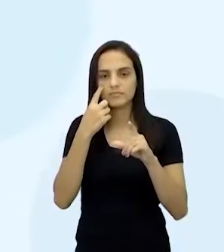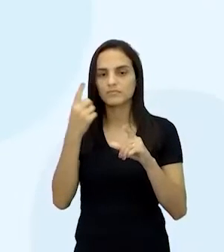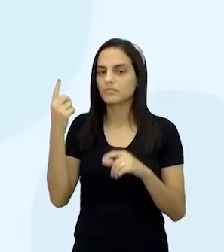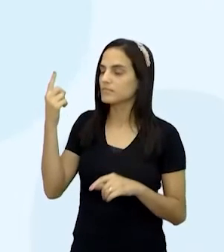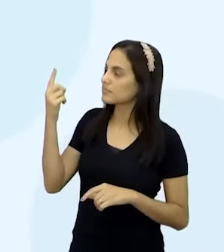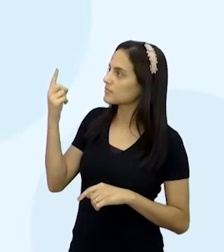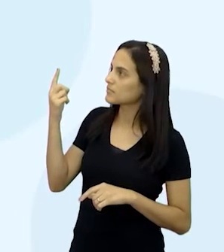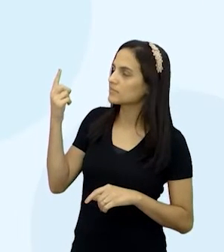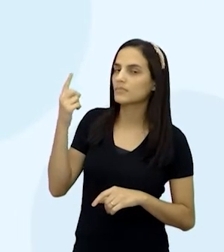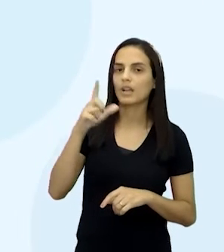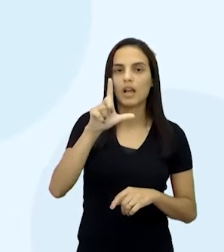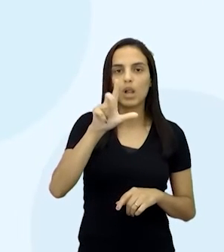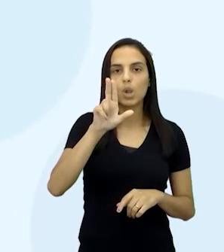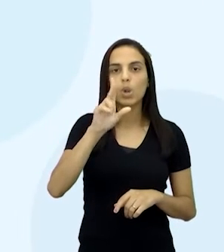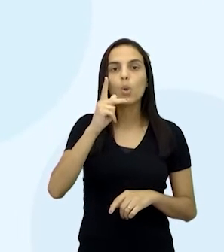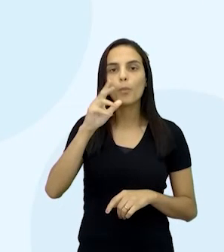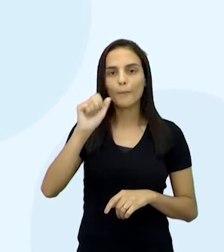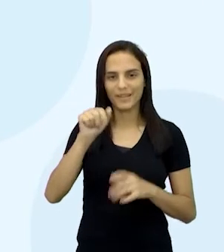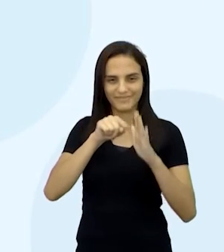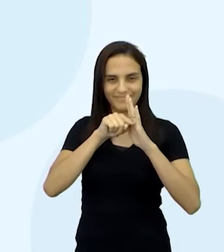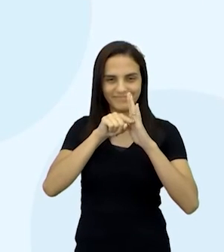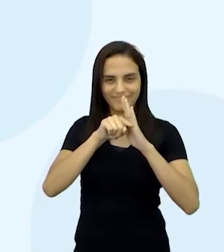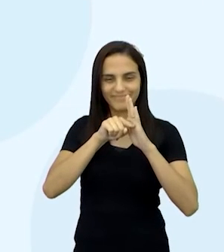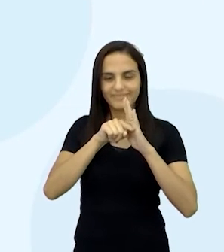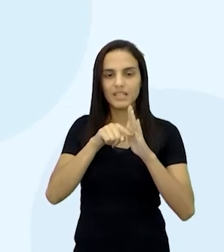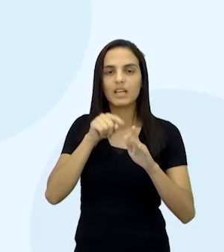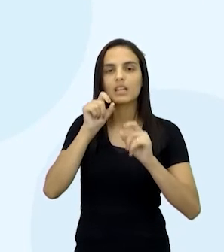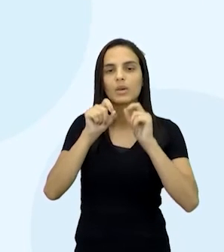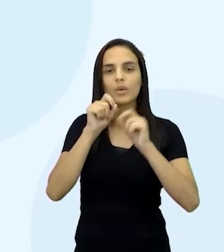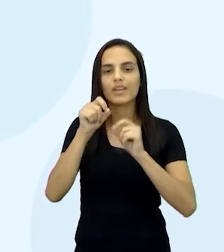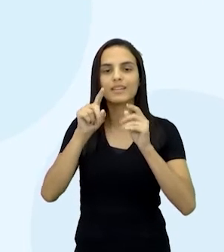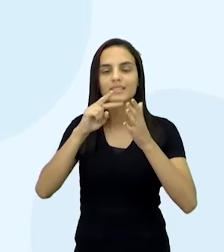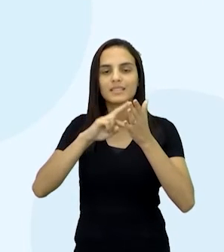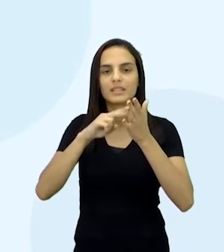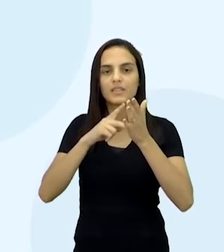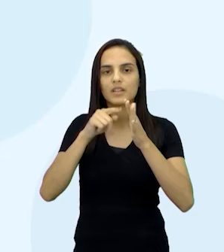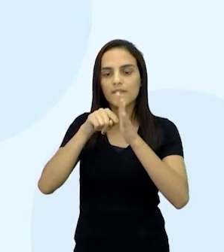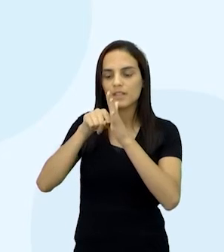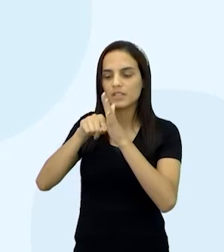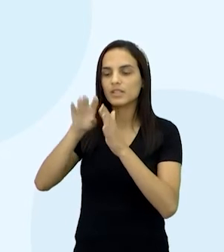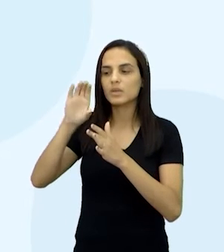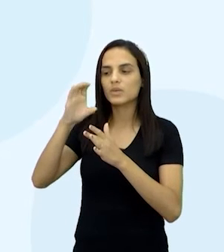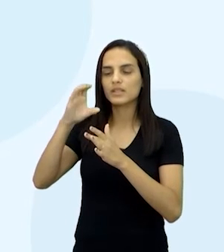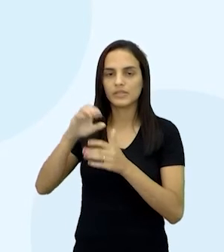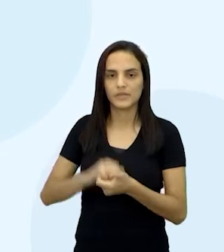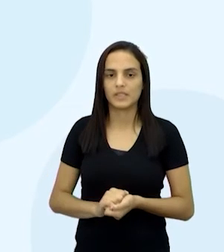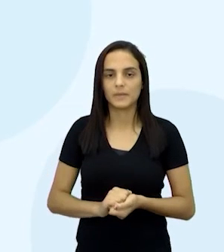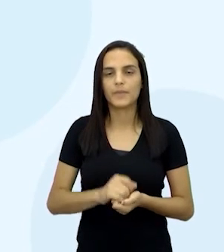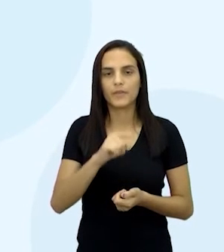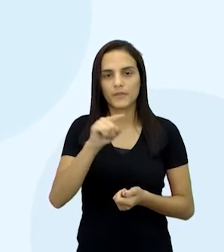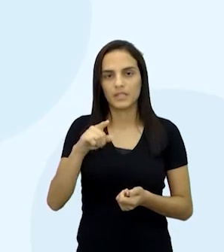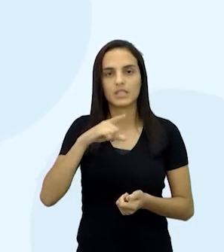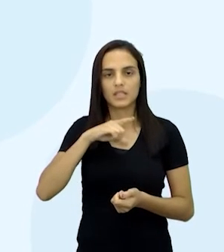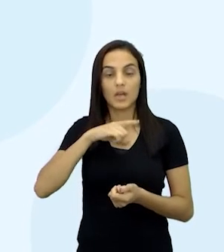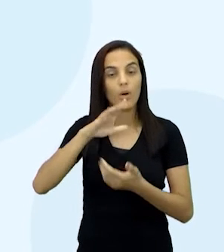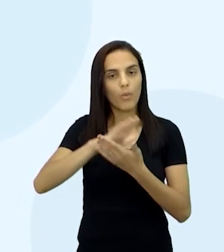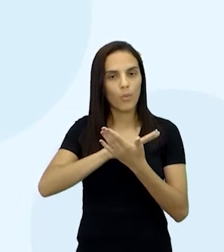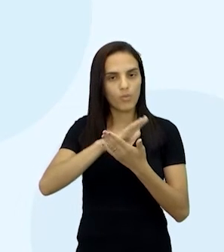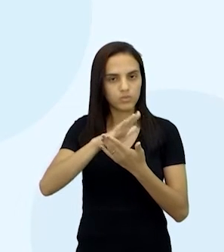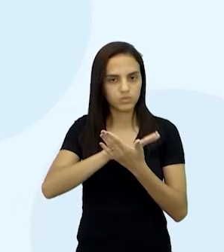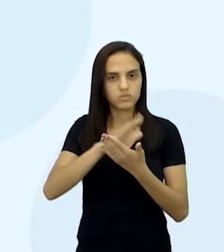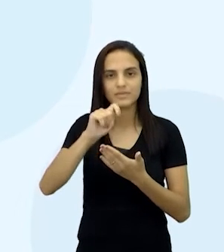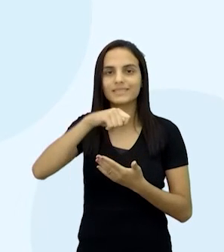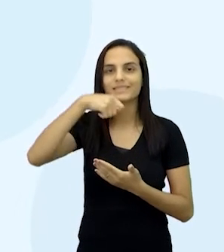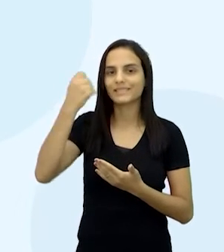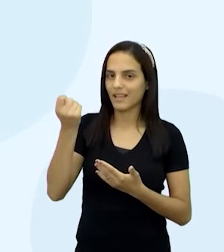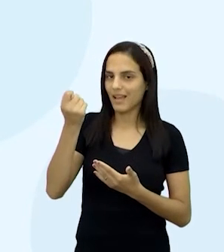a lupinha, que significa investigação científica. Então vocês vão ter alguns sinais que